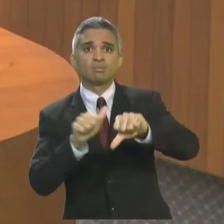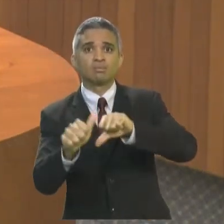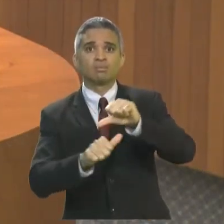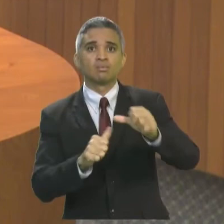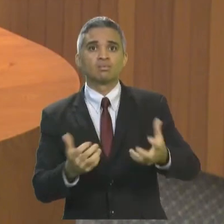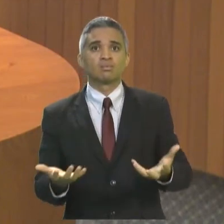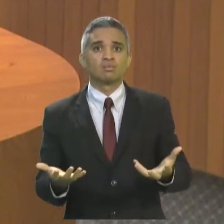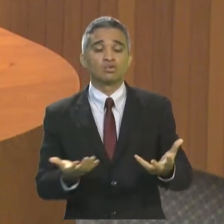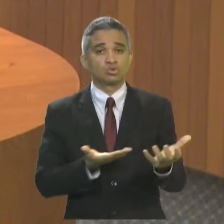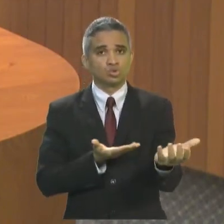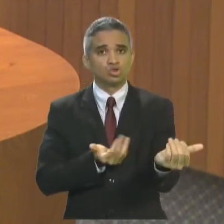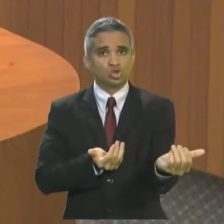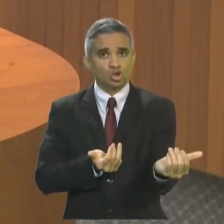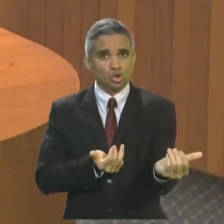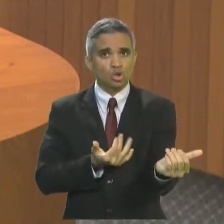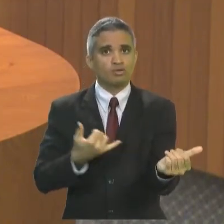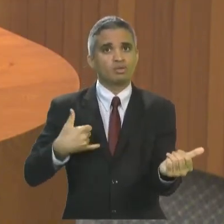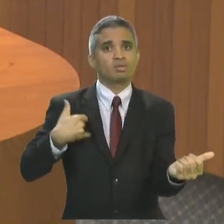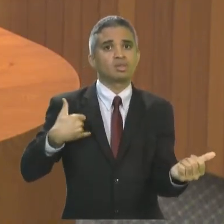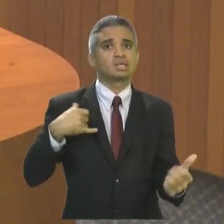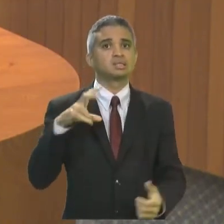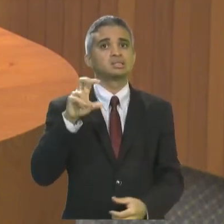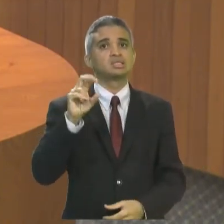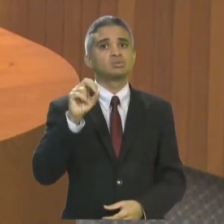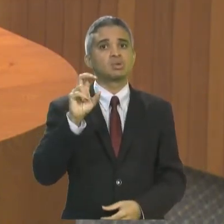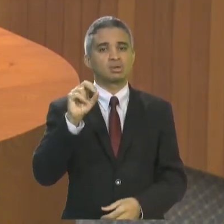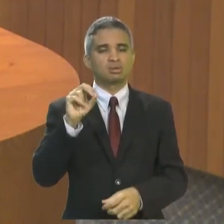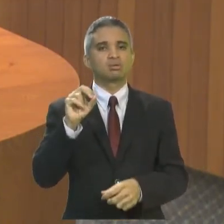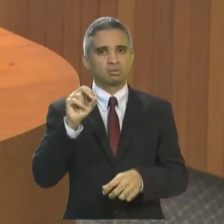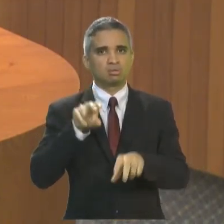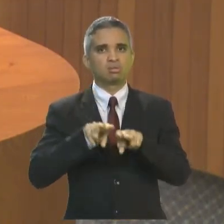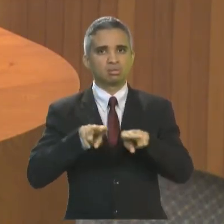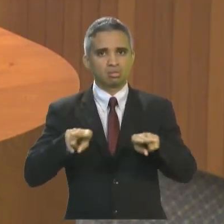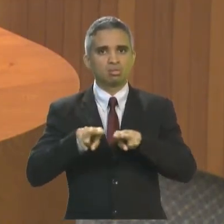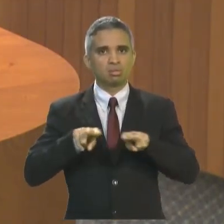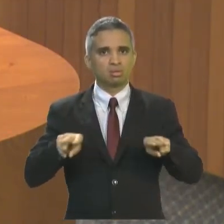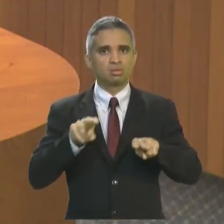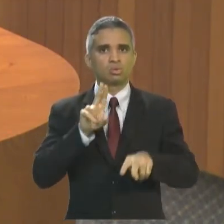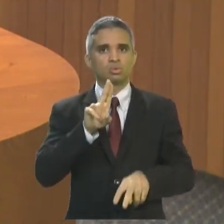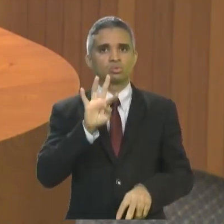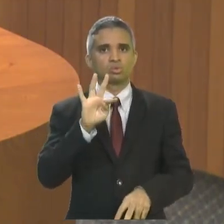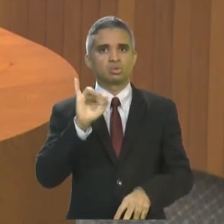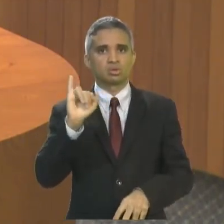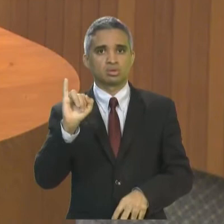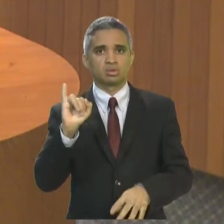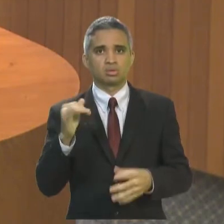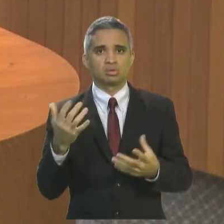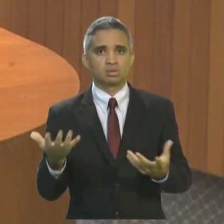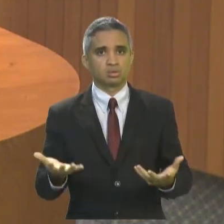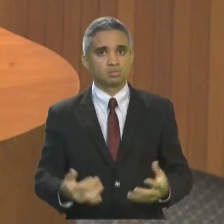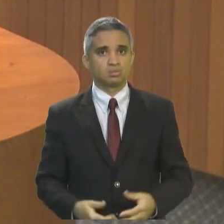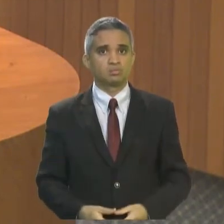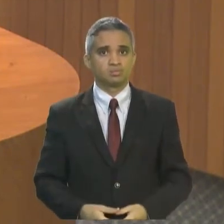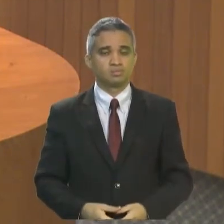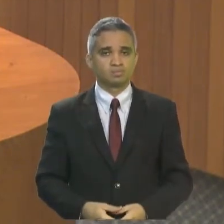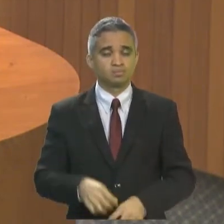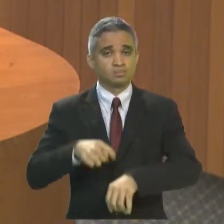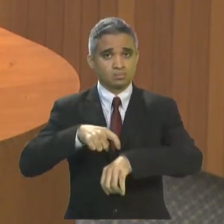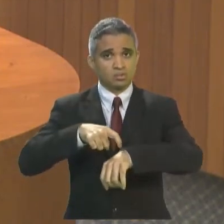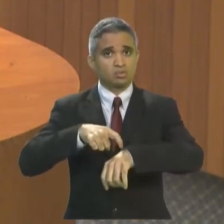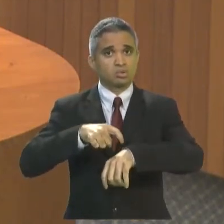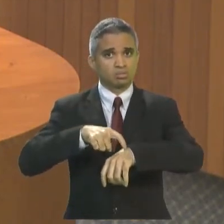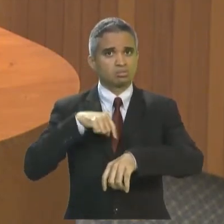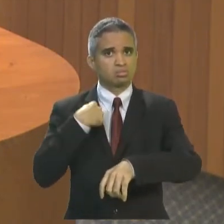jovens, pacientes de 50 anos, estão indo para a UTI. São eles que estão enchendo as UTIs. Então, é momento de